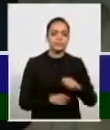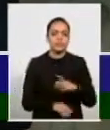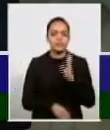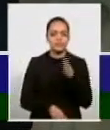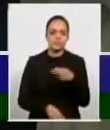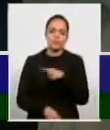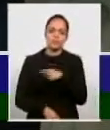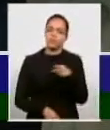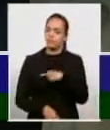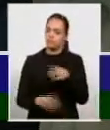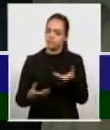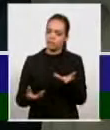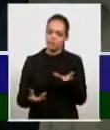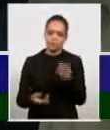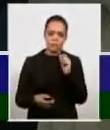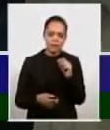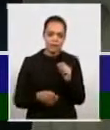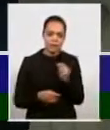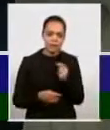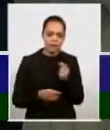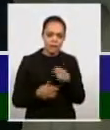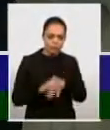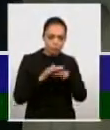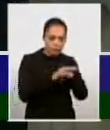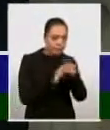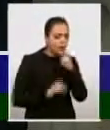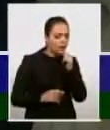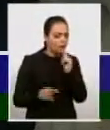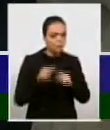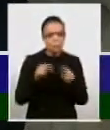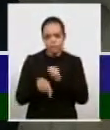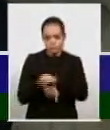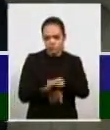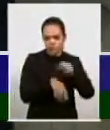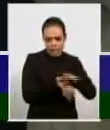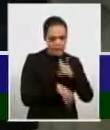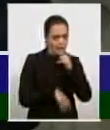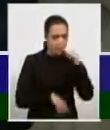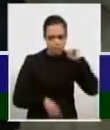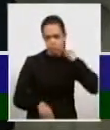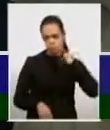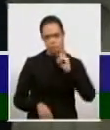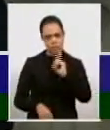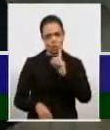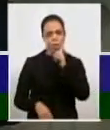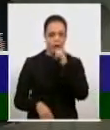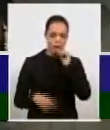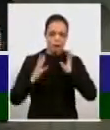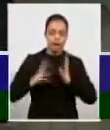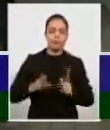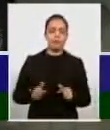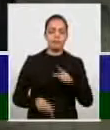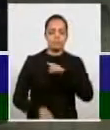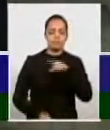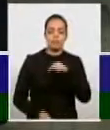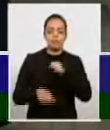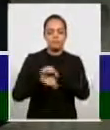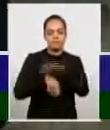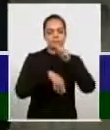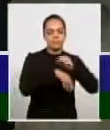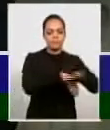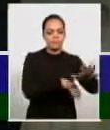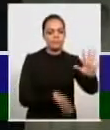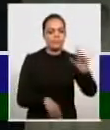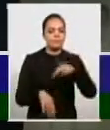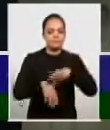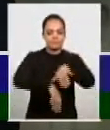temos um racionamento de água aí, não pode estar vazando, não é água de esgoto não, é água limpa que está vazando no meio do asfalto. E o